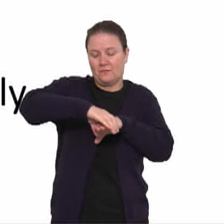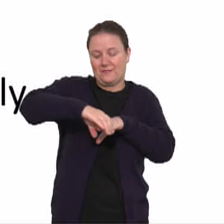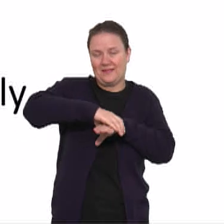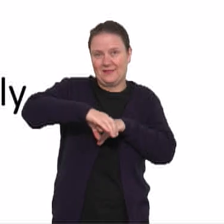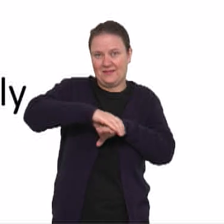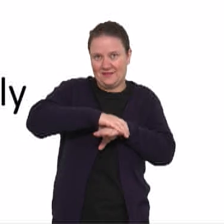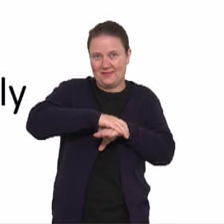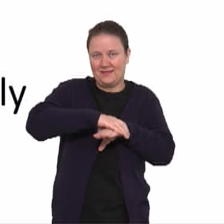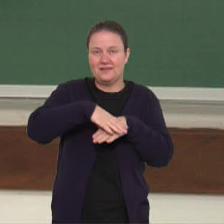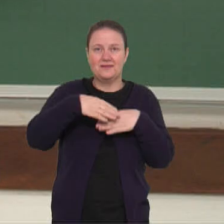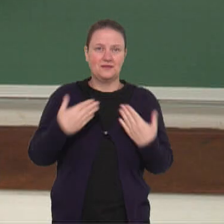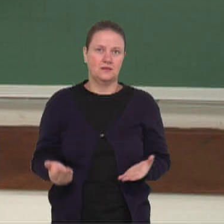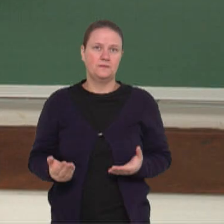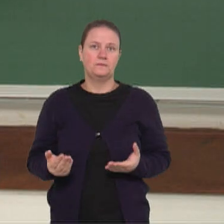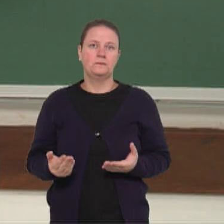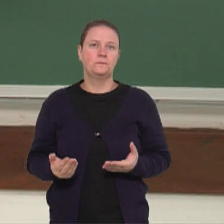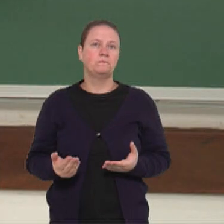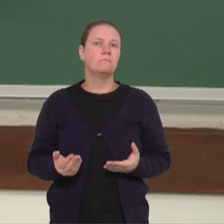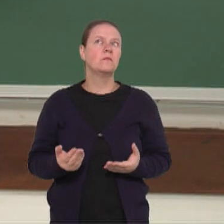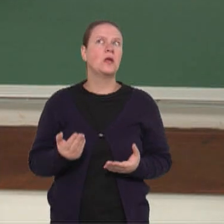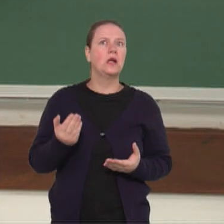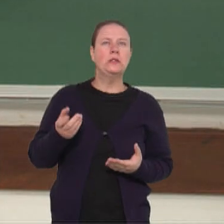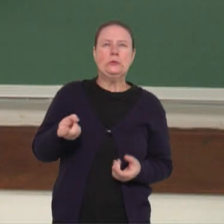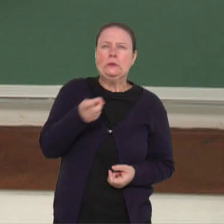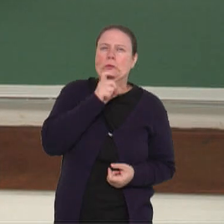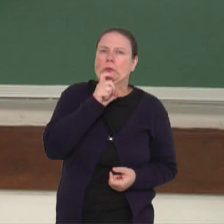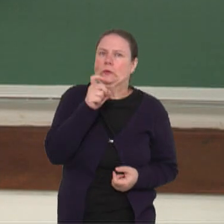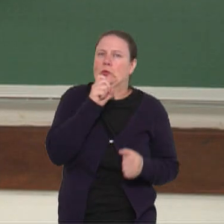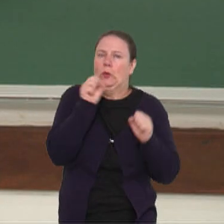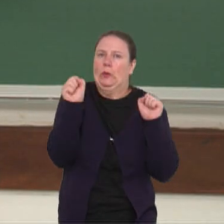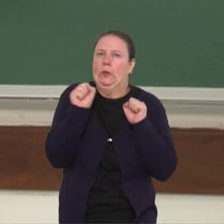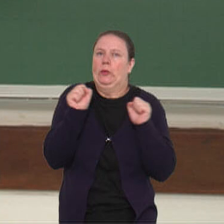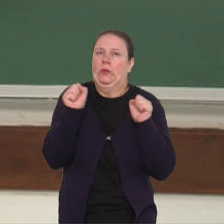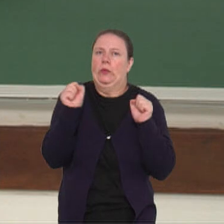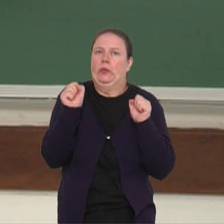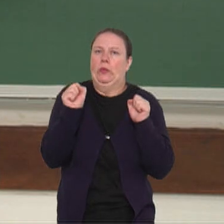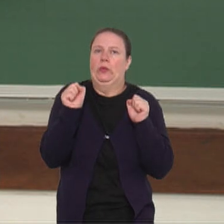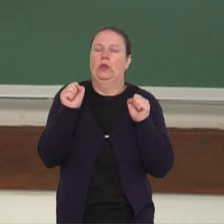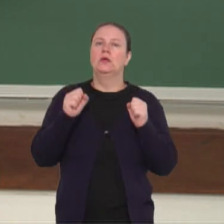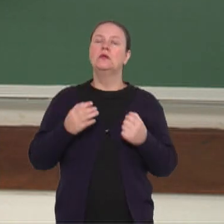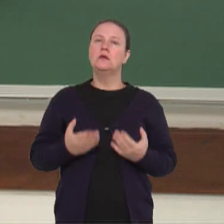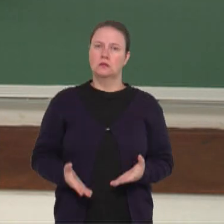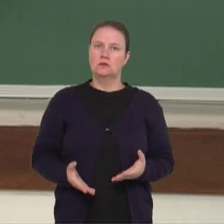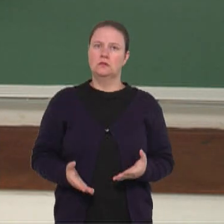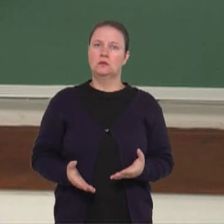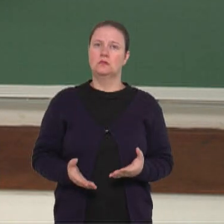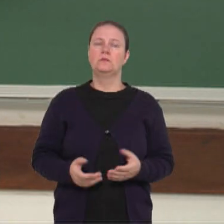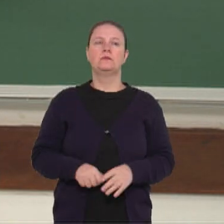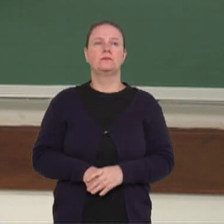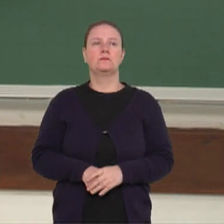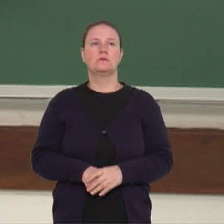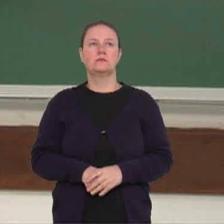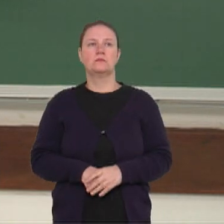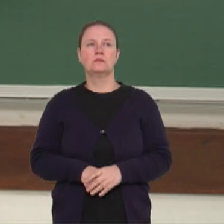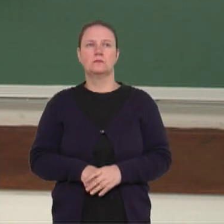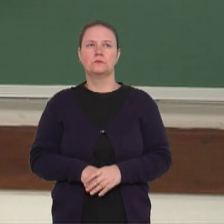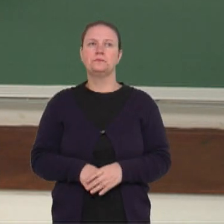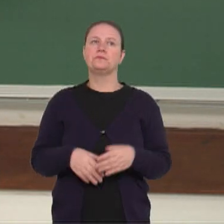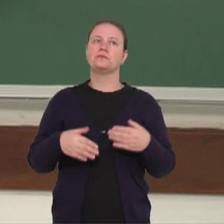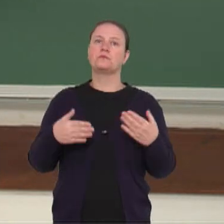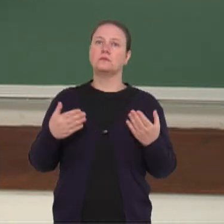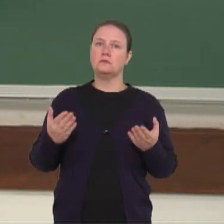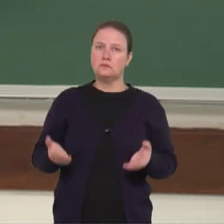você veste quando está no inverno, geralmente, quando está um pouquinho frio. They are usually made of